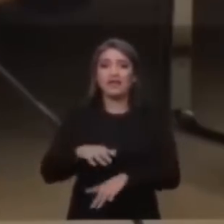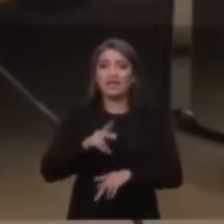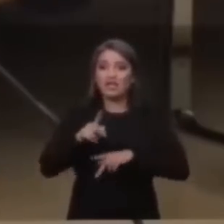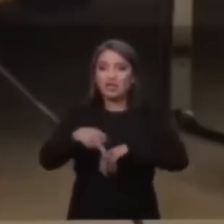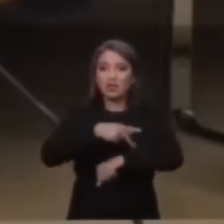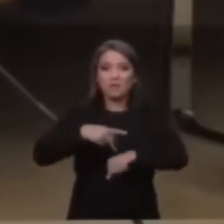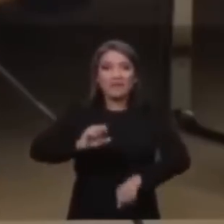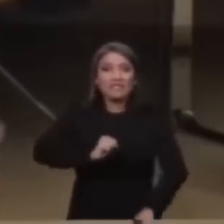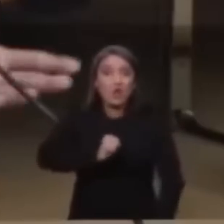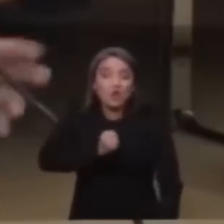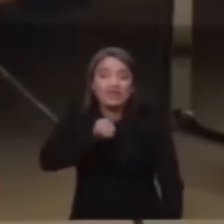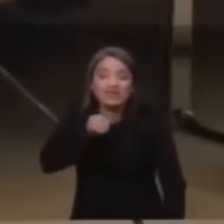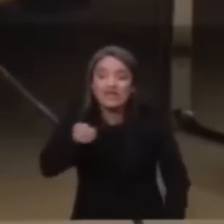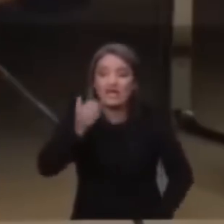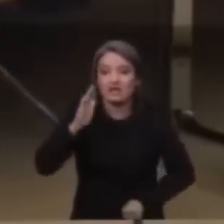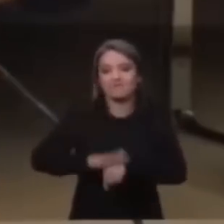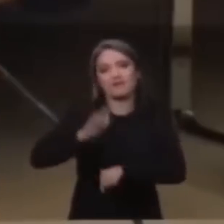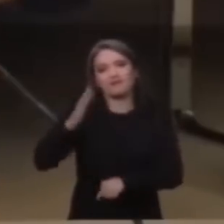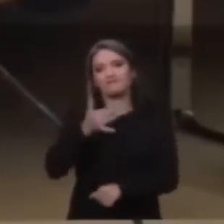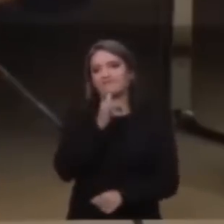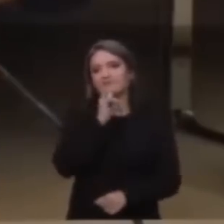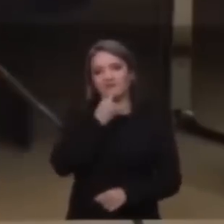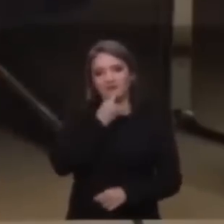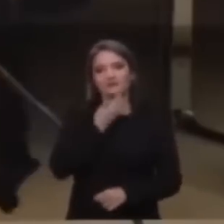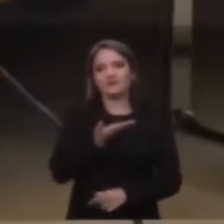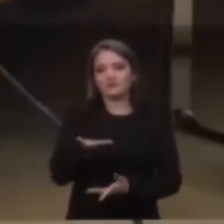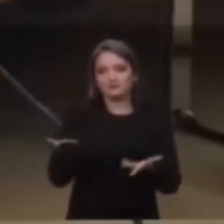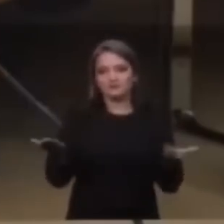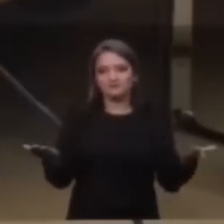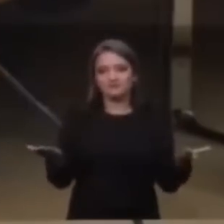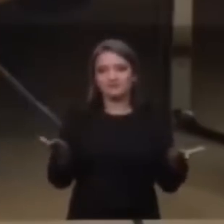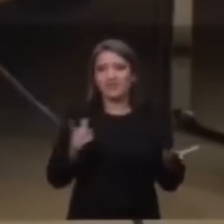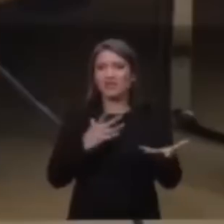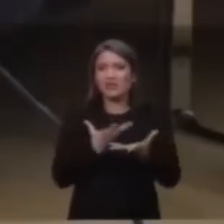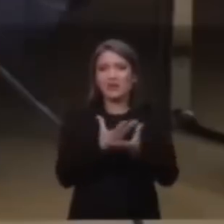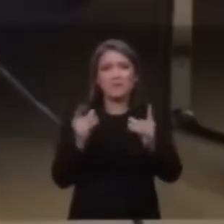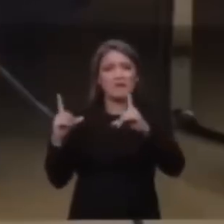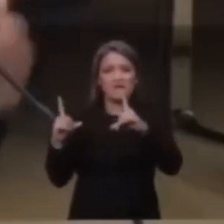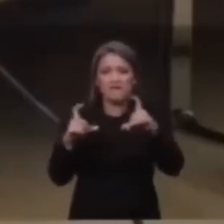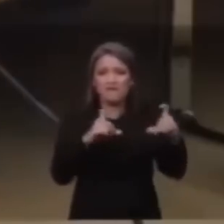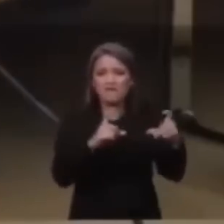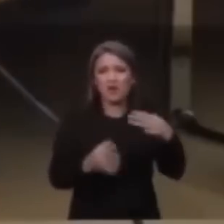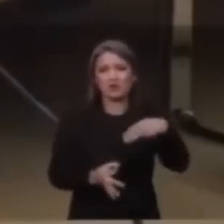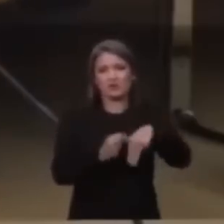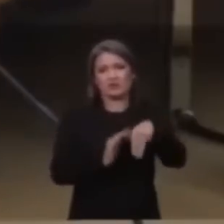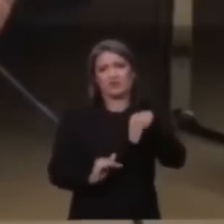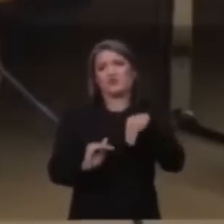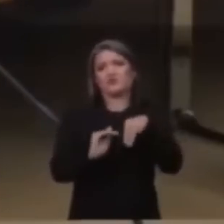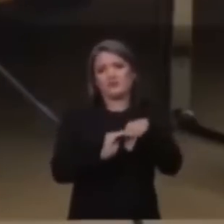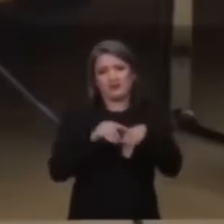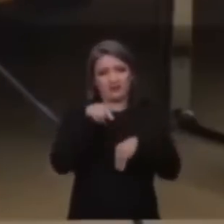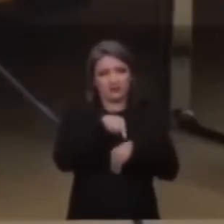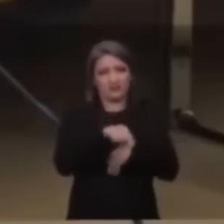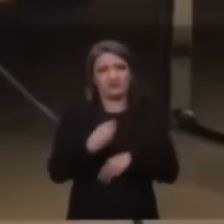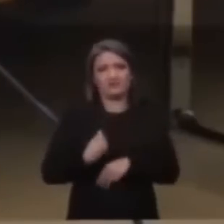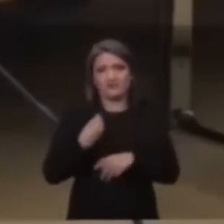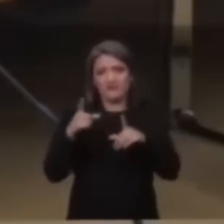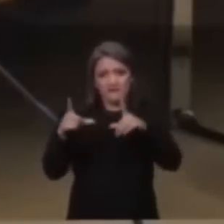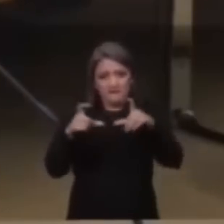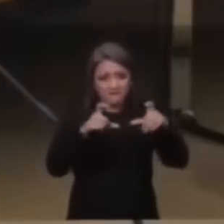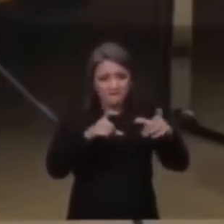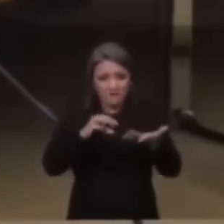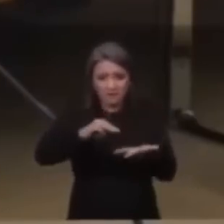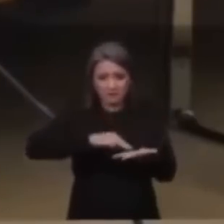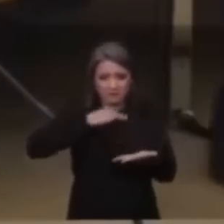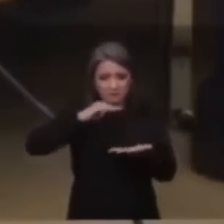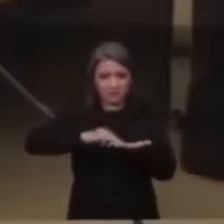desse país infelizmente quantas fotos eu tenho com o ministro dessa corte muitas muitas